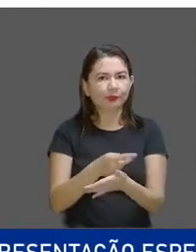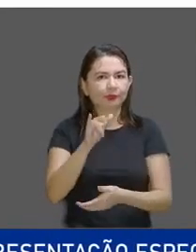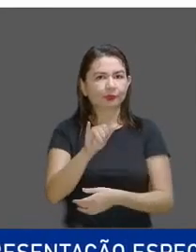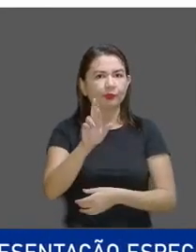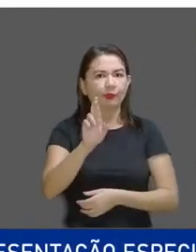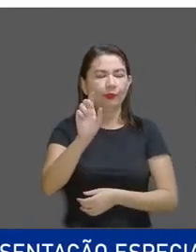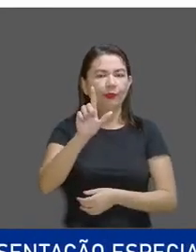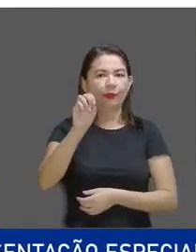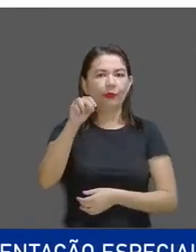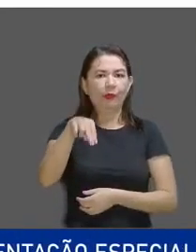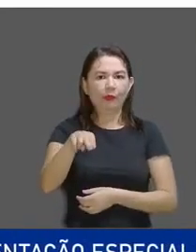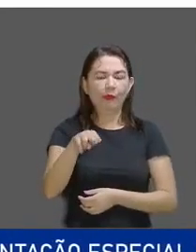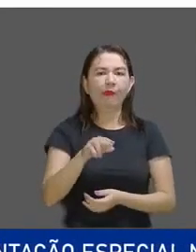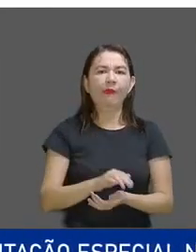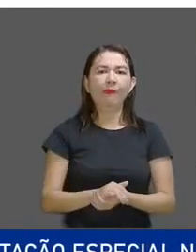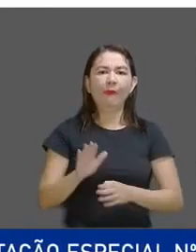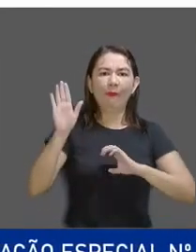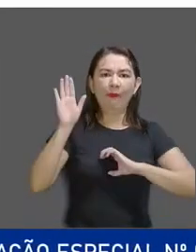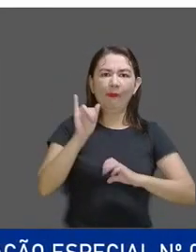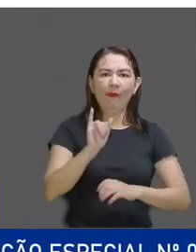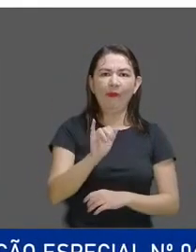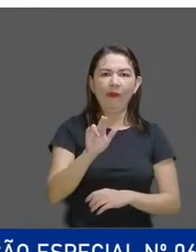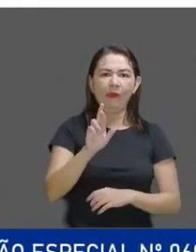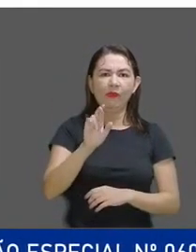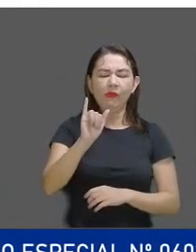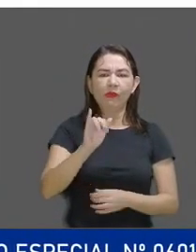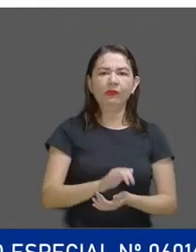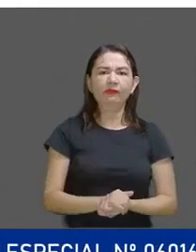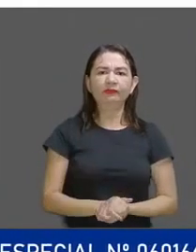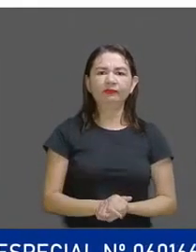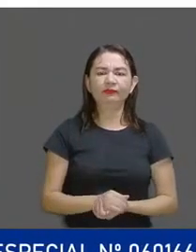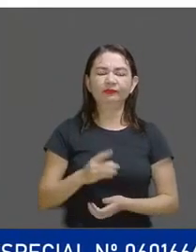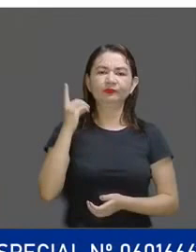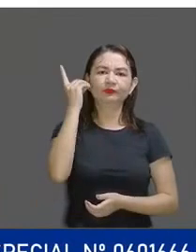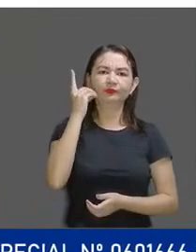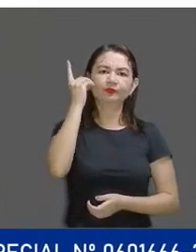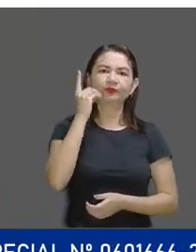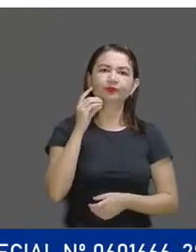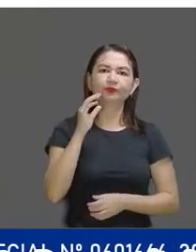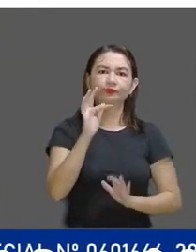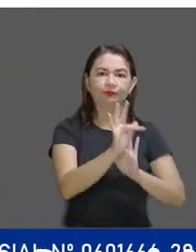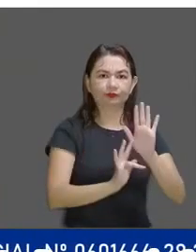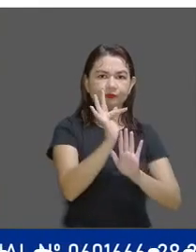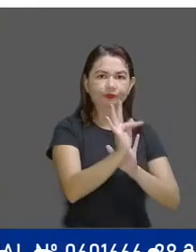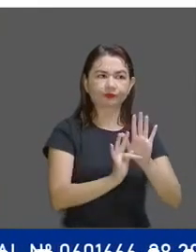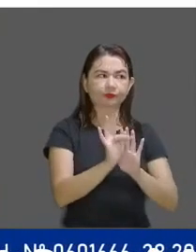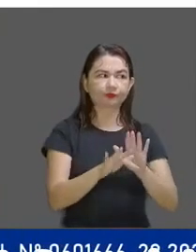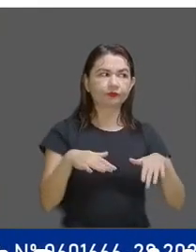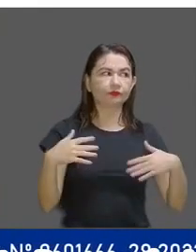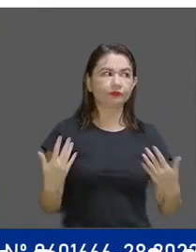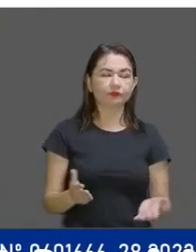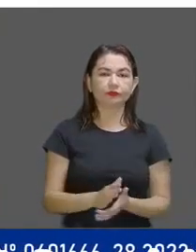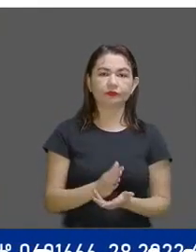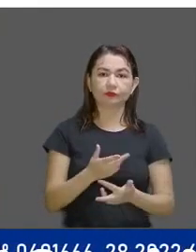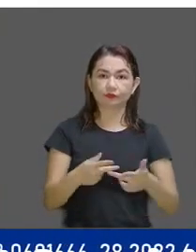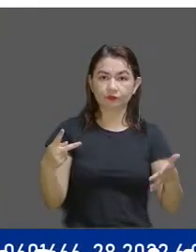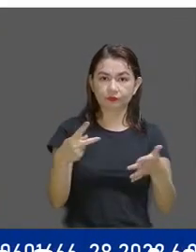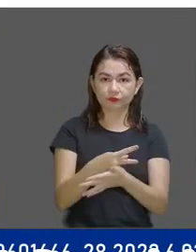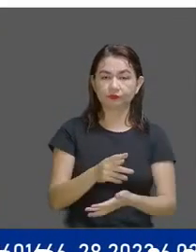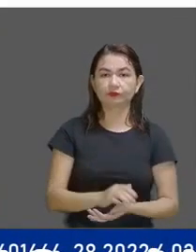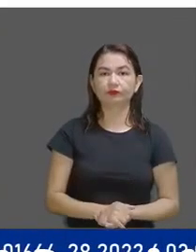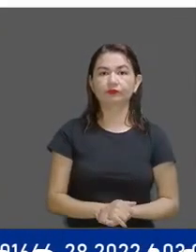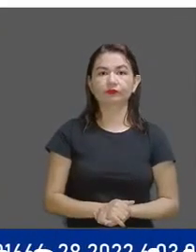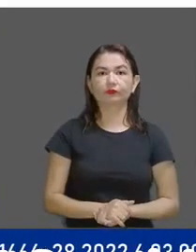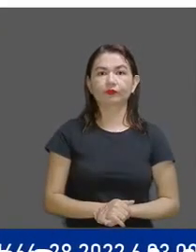da candidatura de Yuri Alesi, então candidato ao cargo de deputado federal. No entanto, quando tais fatos chegaram ao conhecimento